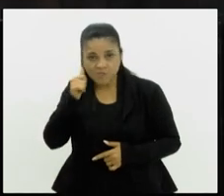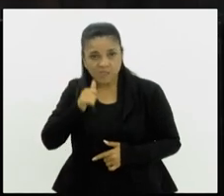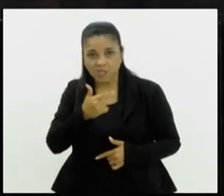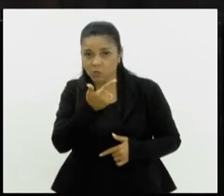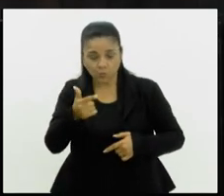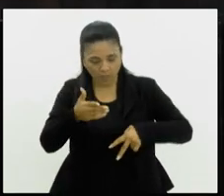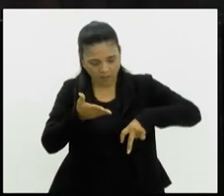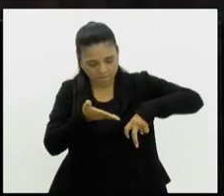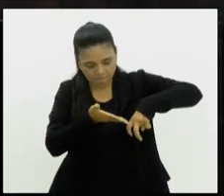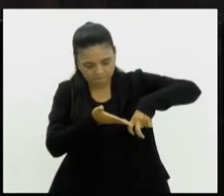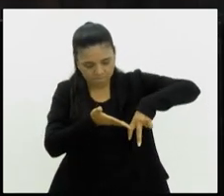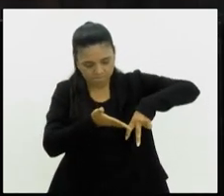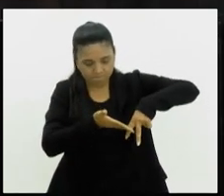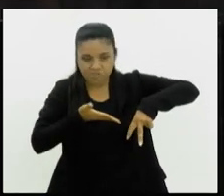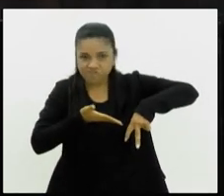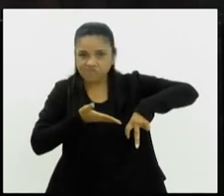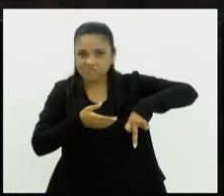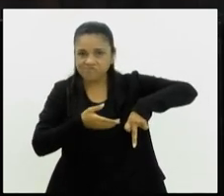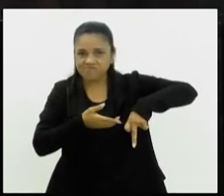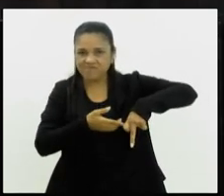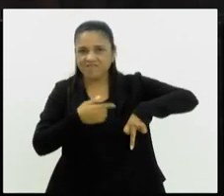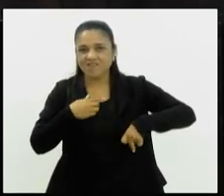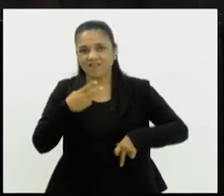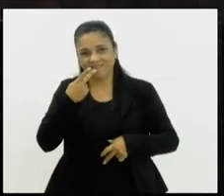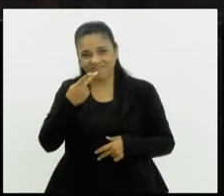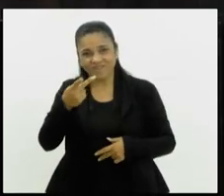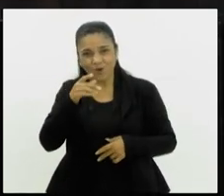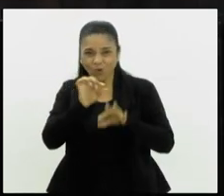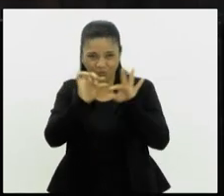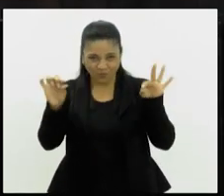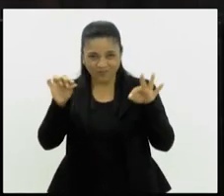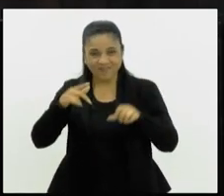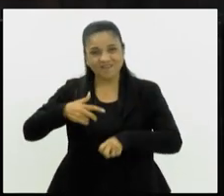pernas, e ele chamou de Saci Perereca.